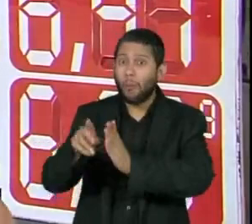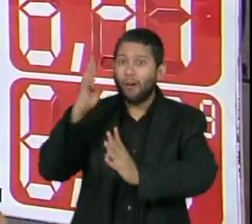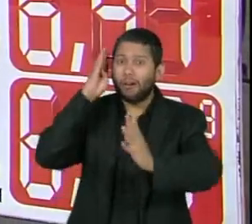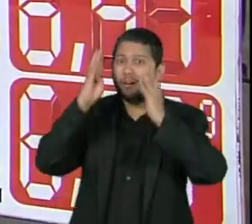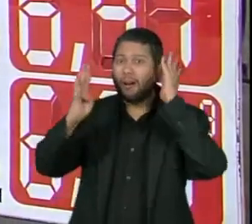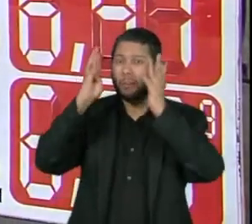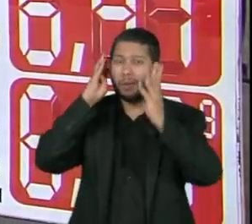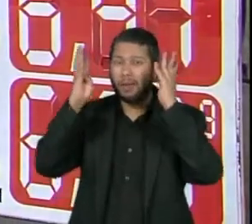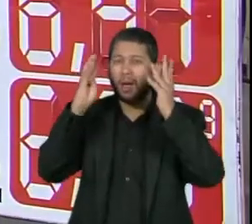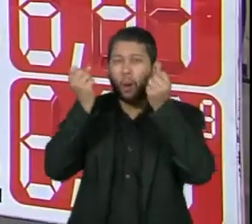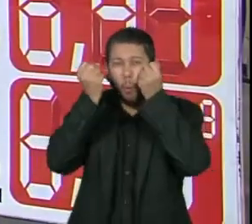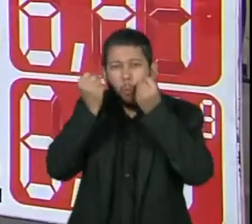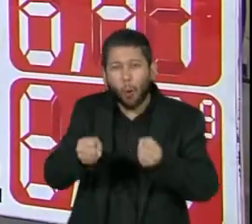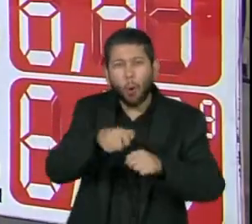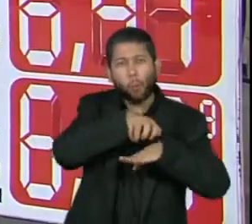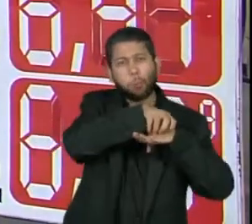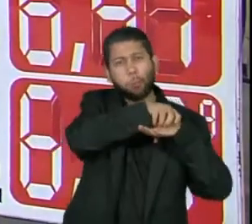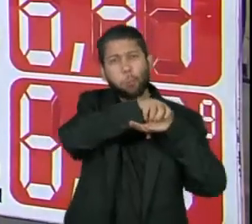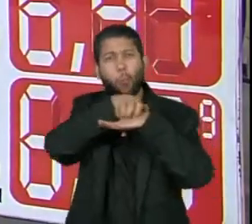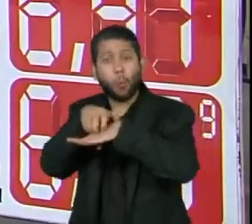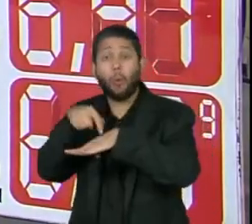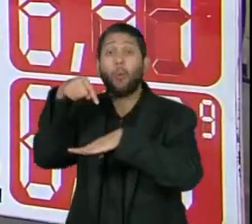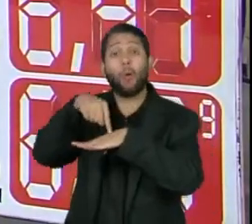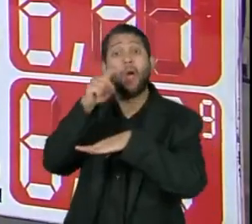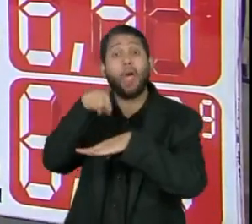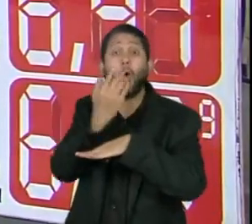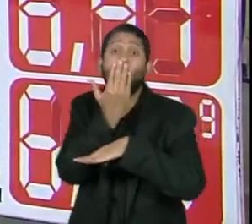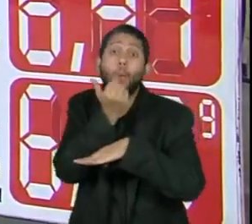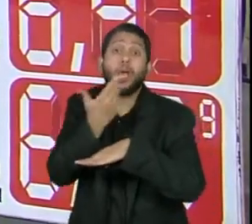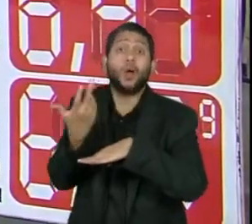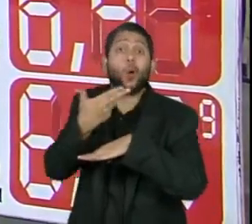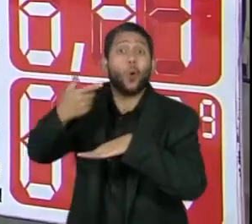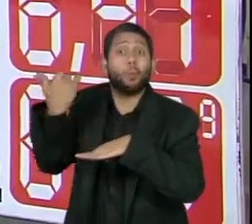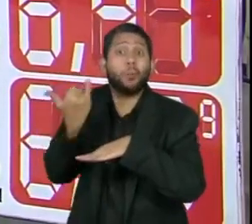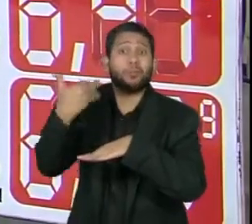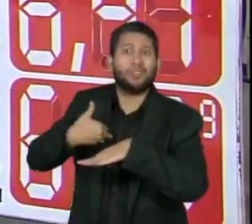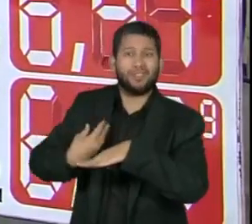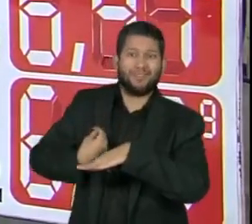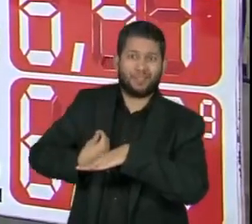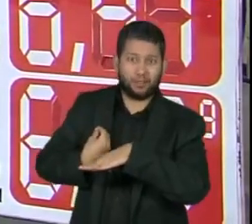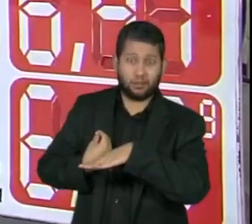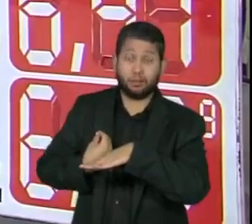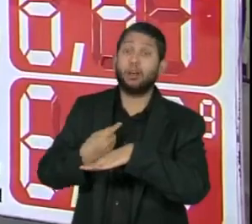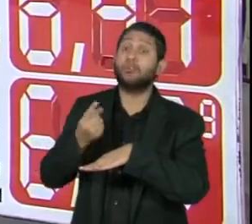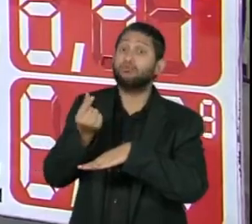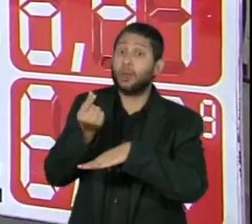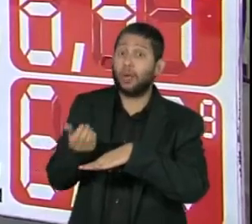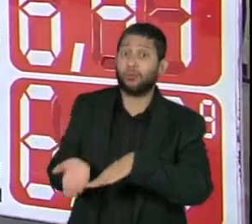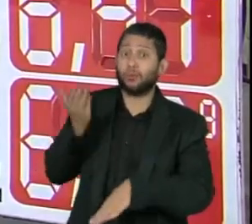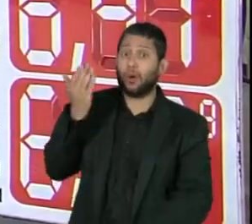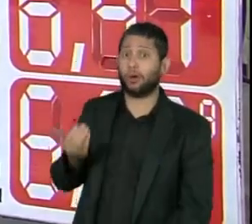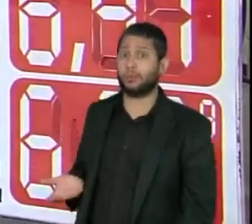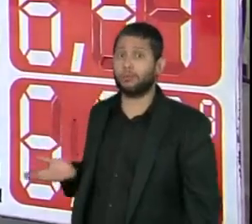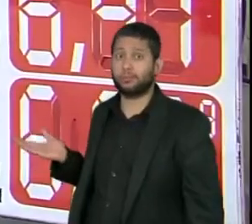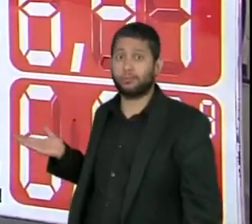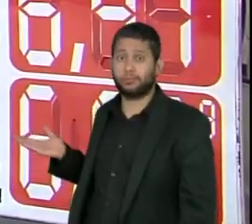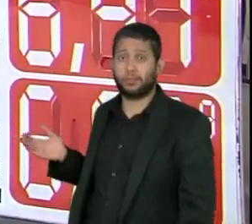transportam, entre outros produtos, a nossa comida, por exemplo, vai ter o valor reajustado em